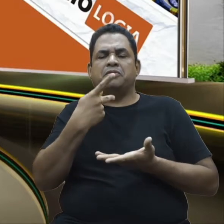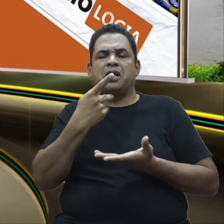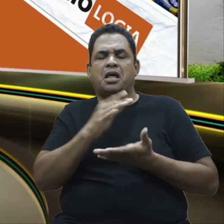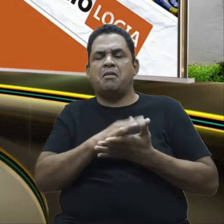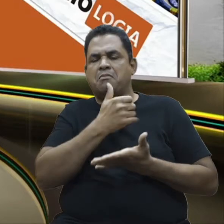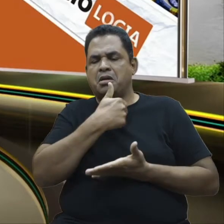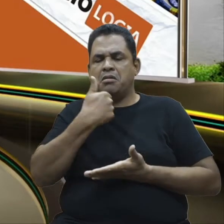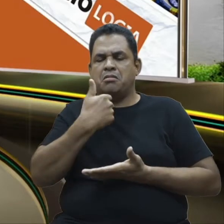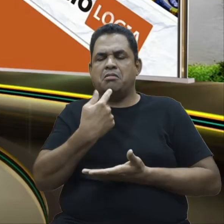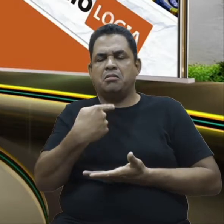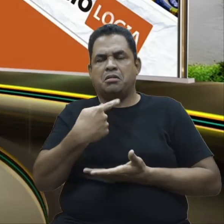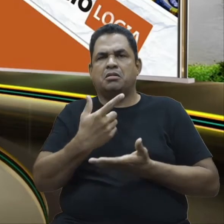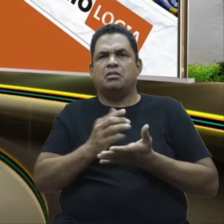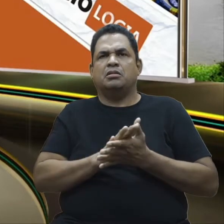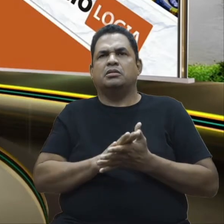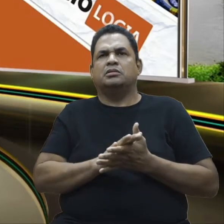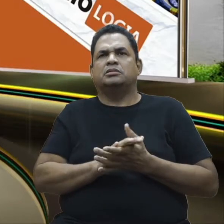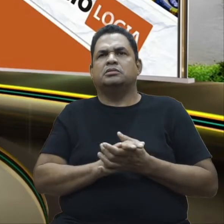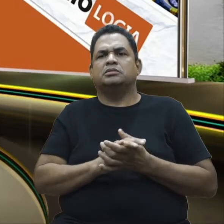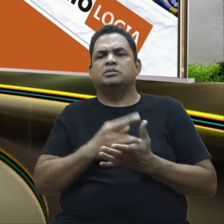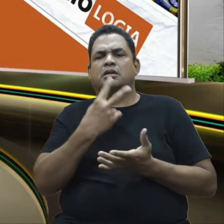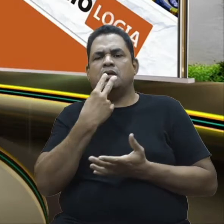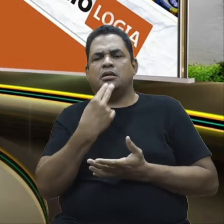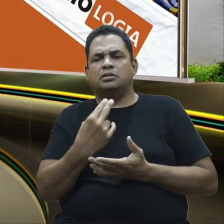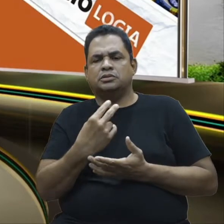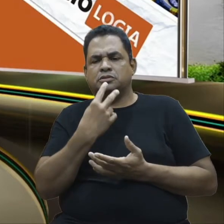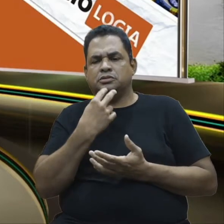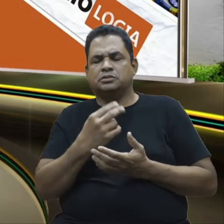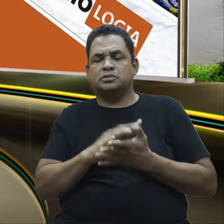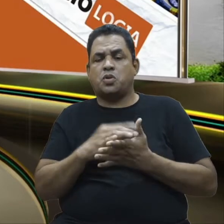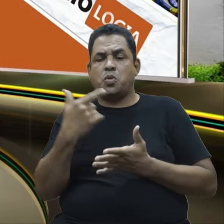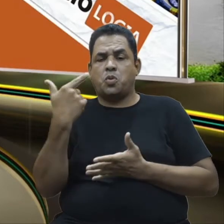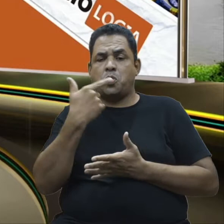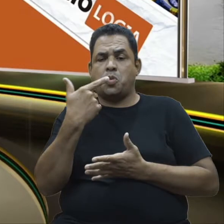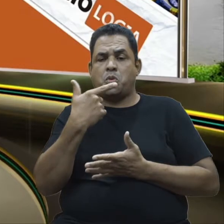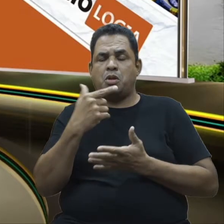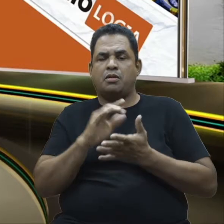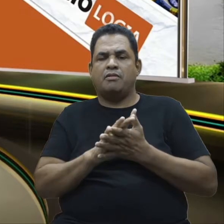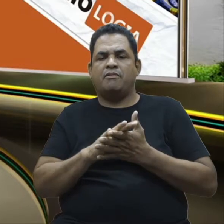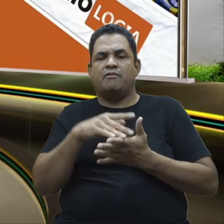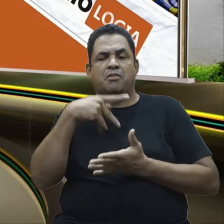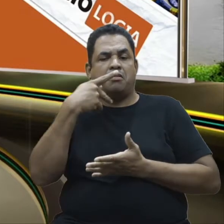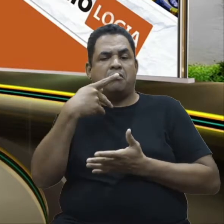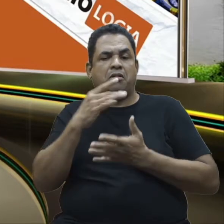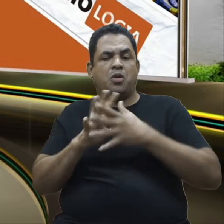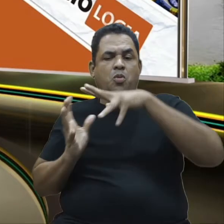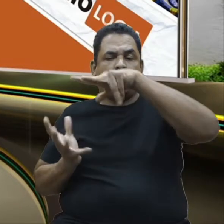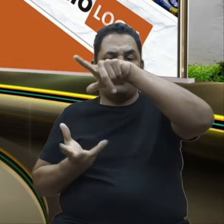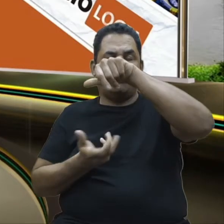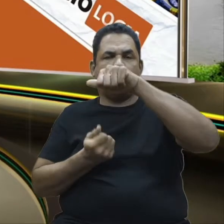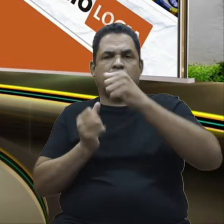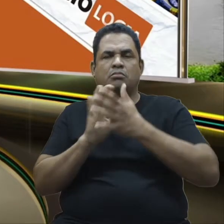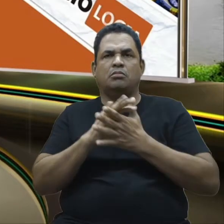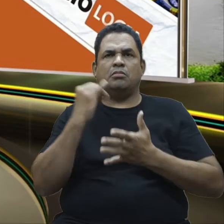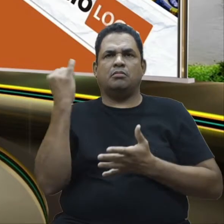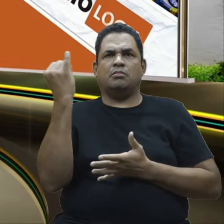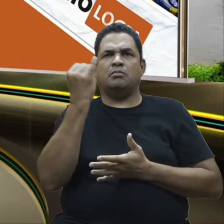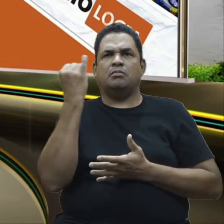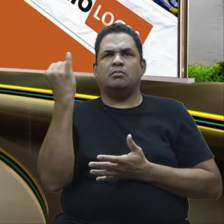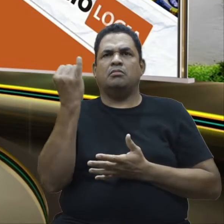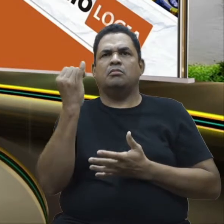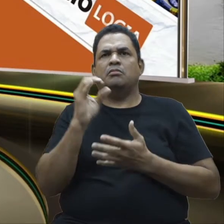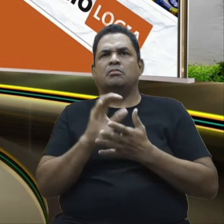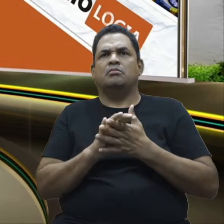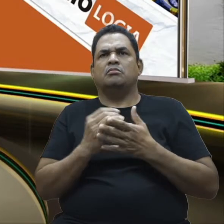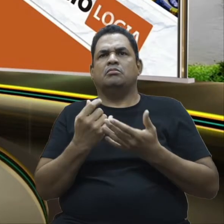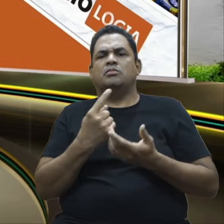eu. É uma das línguas, segundo idioma mais falado no mundo, né? Então, assim, seria importante que nós